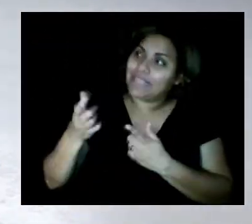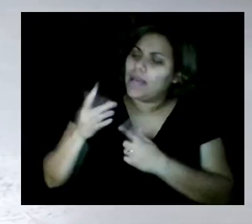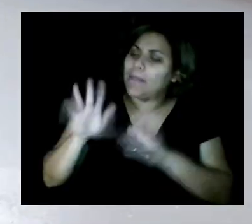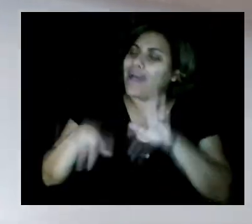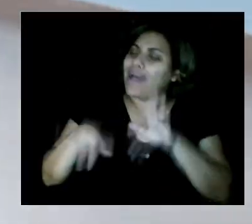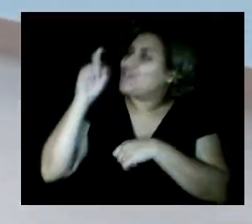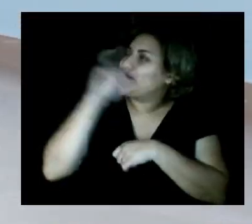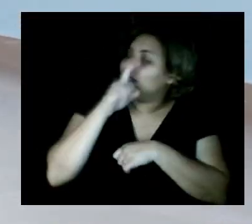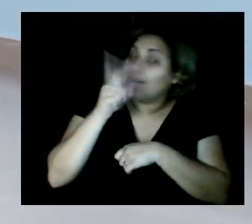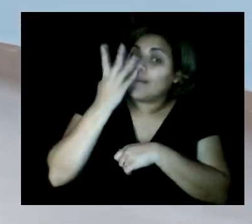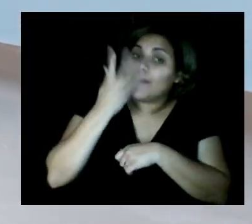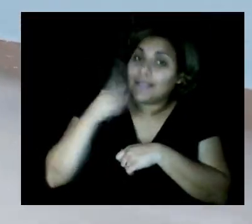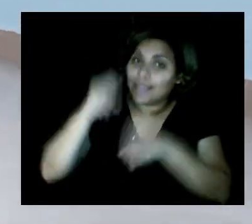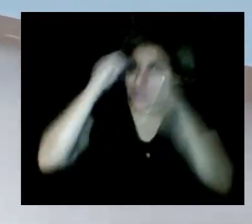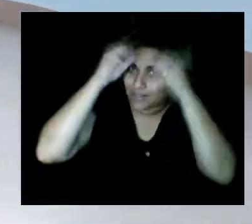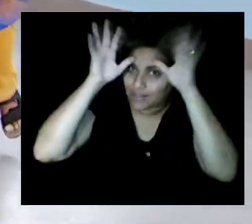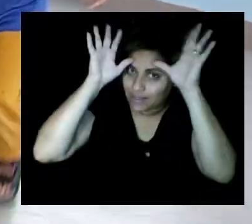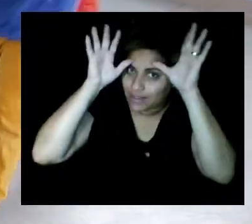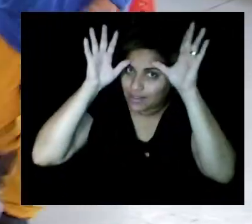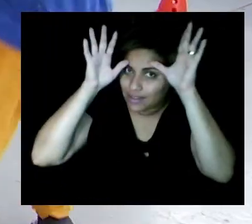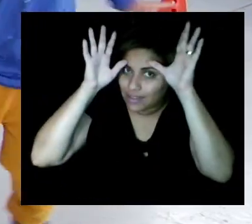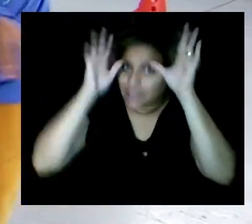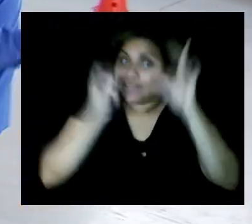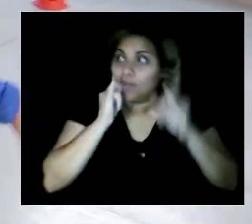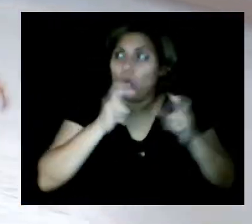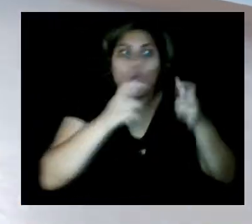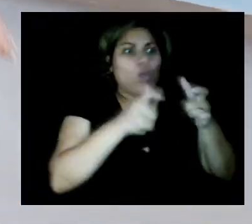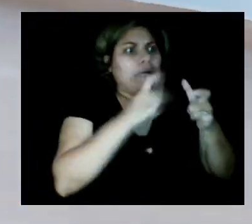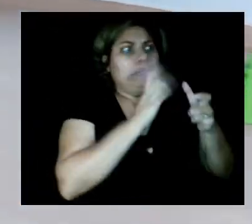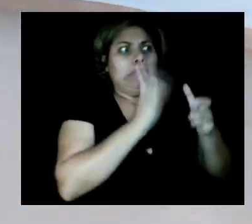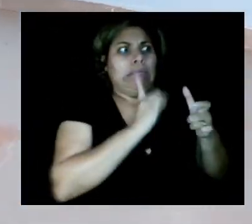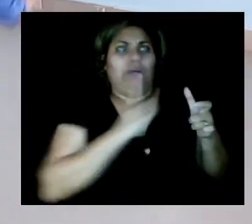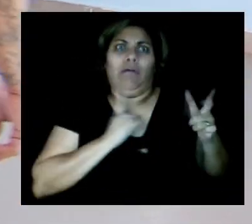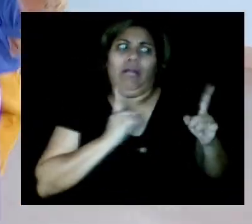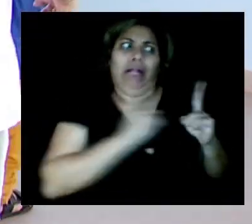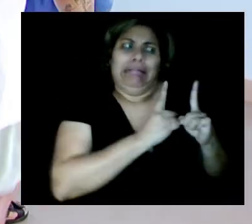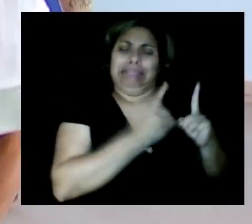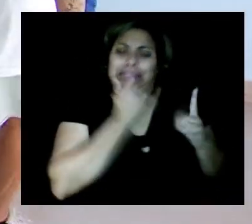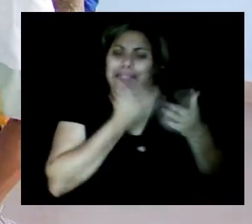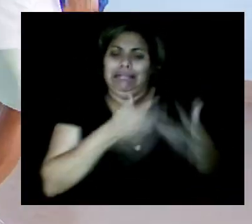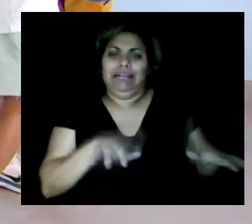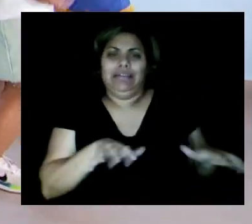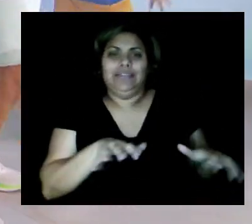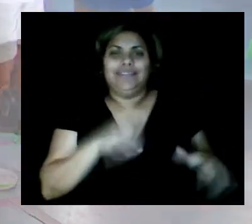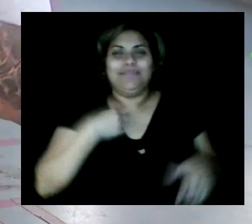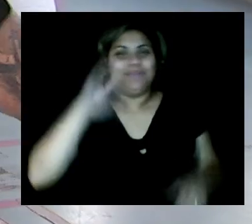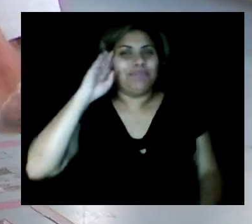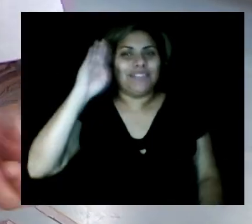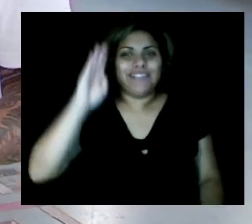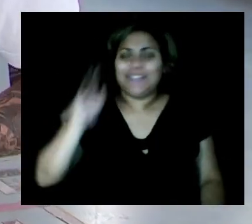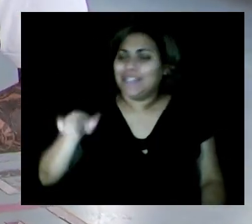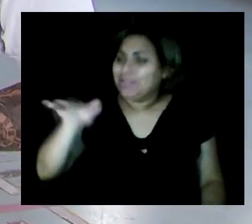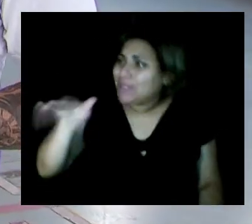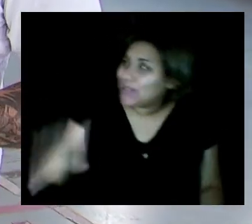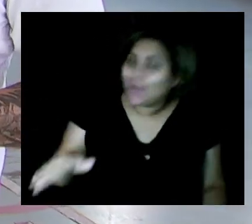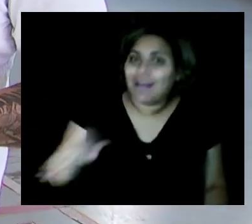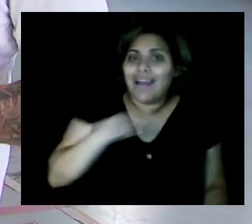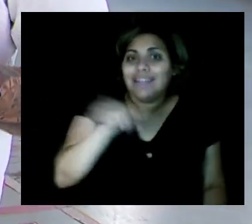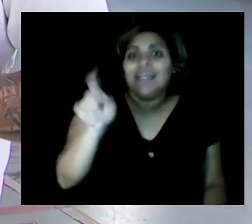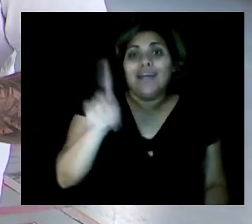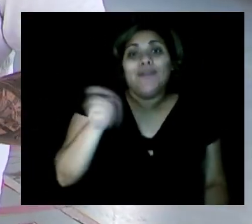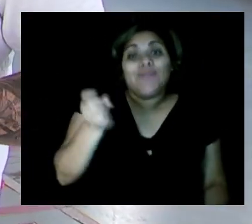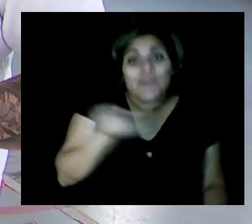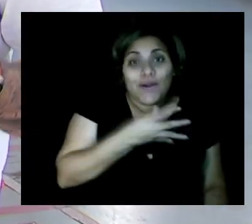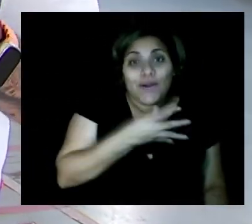você sair para um lugar desconhecido. Então, principalmente os menores, quando sai para uma rua, vai sair, para eles é novo. Então, aquilo lá pode virar